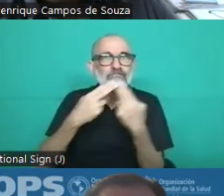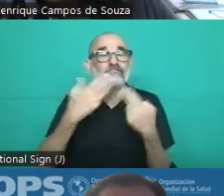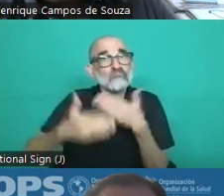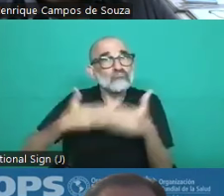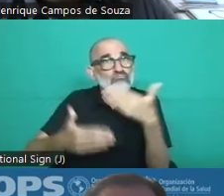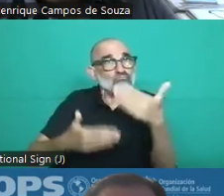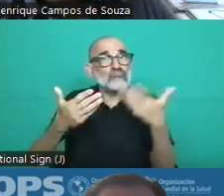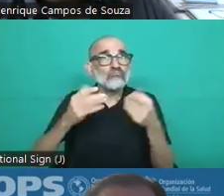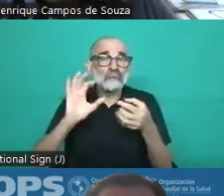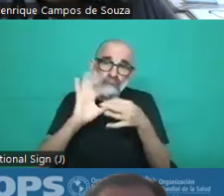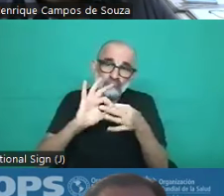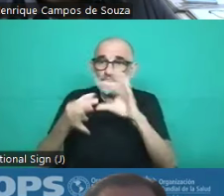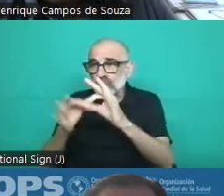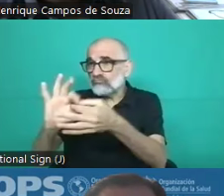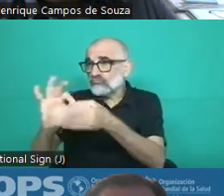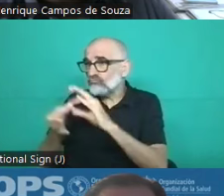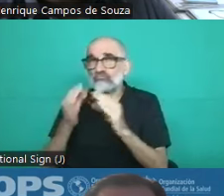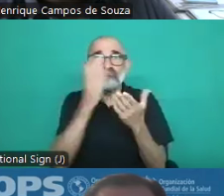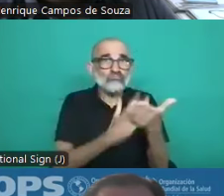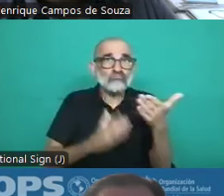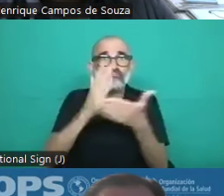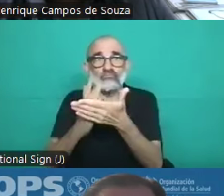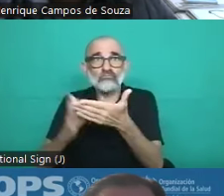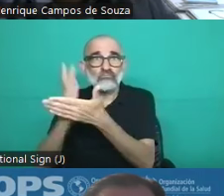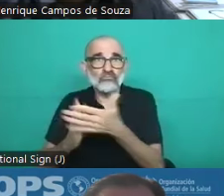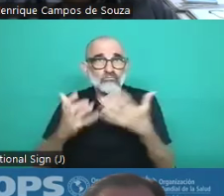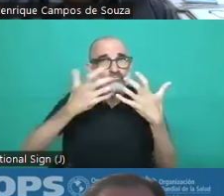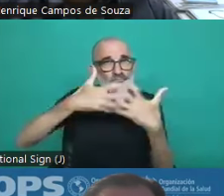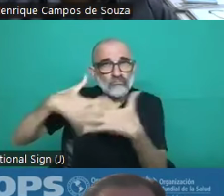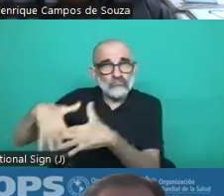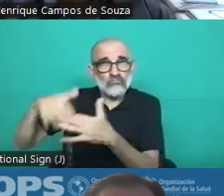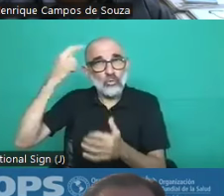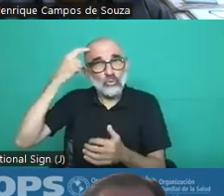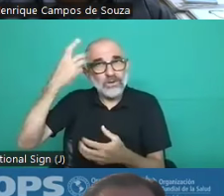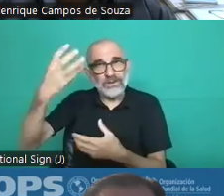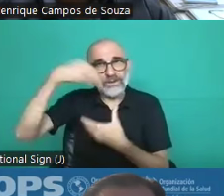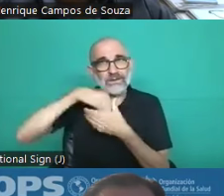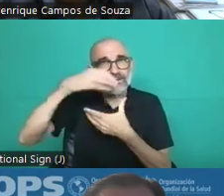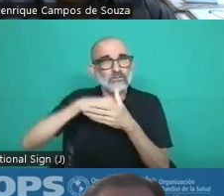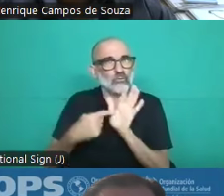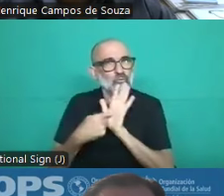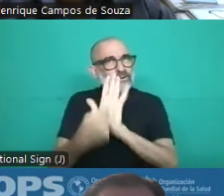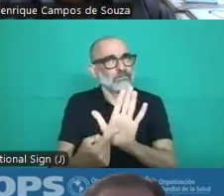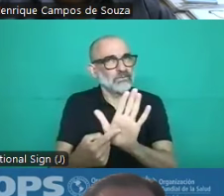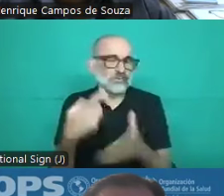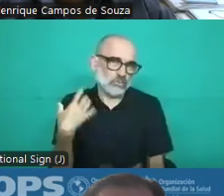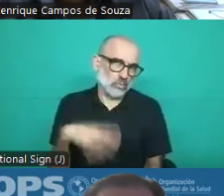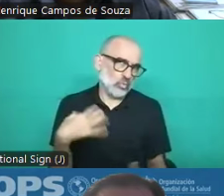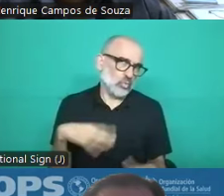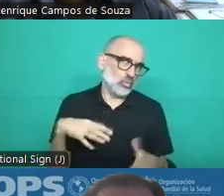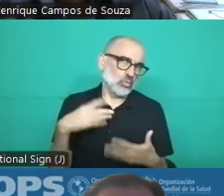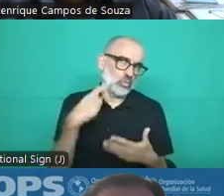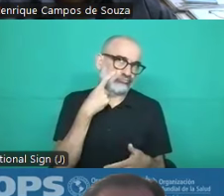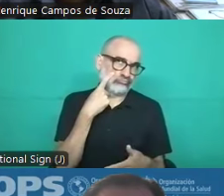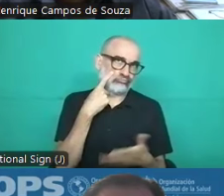risco real e constituem quase 16% do dano prevenível dos sistemas de saúde, com milhões